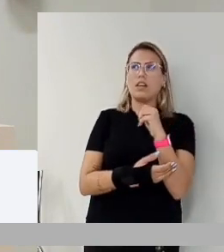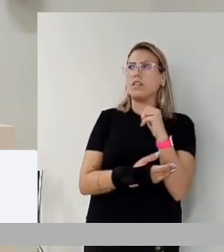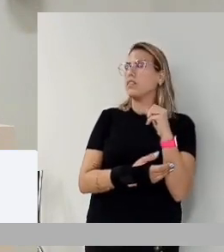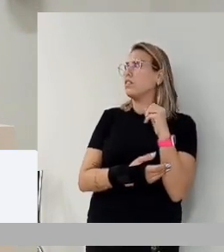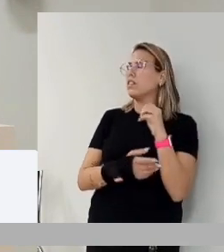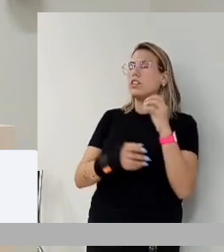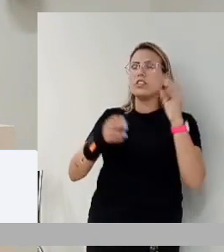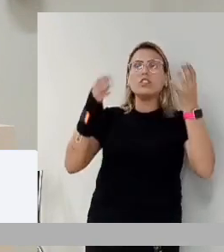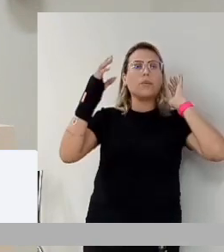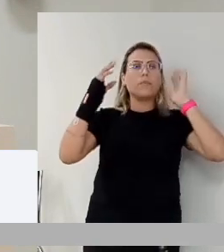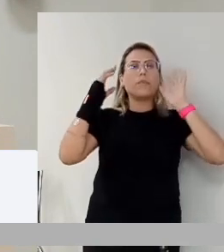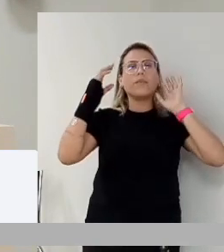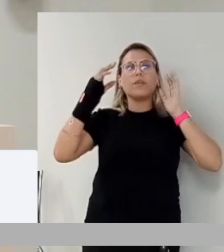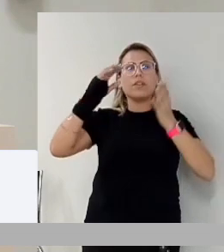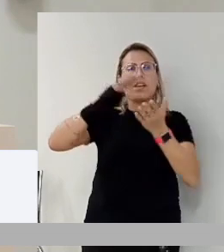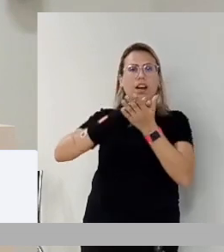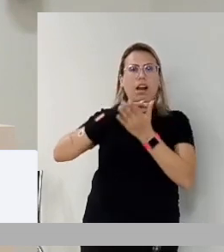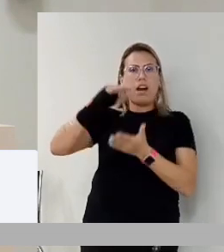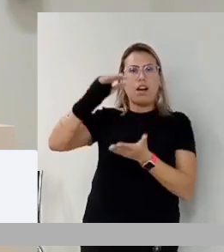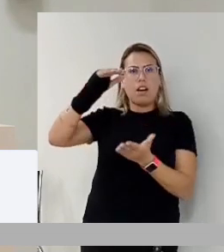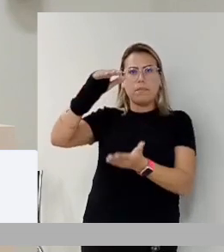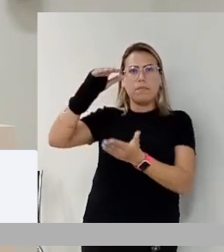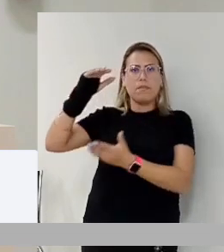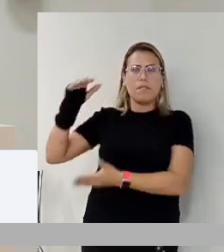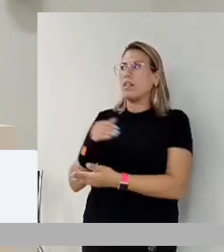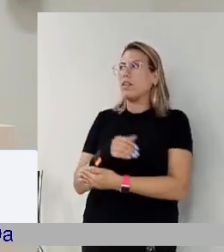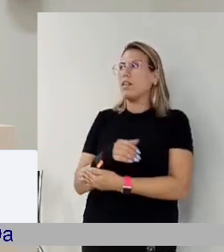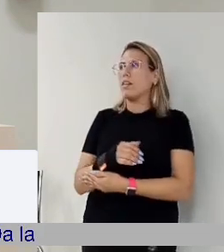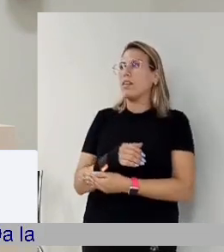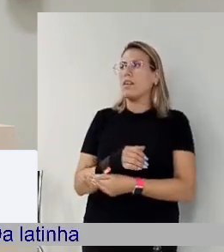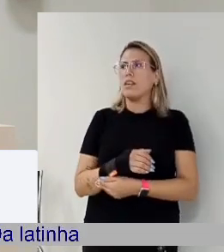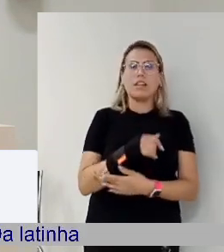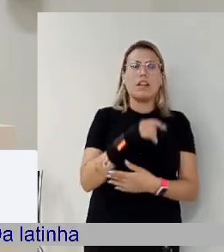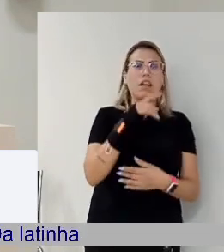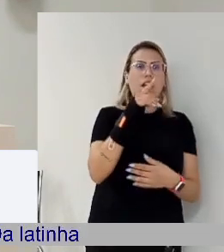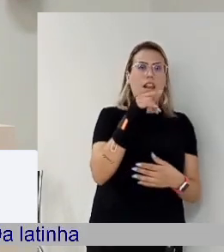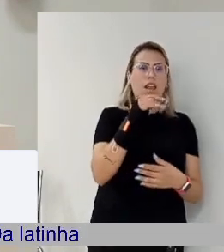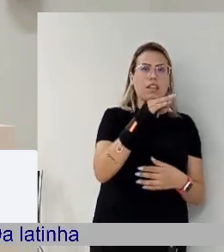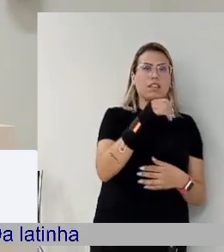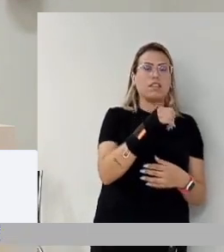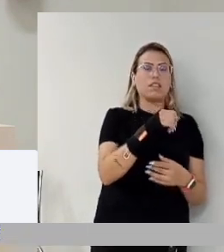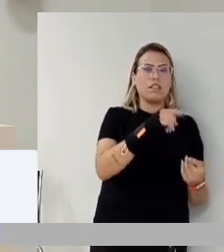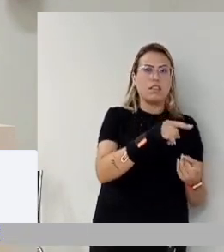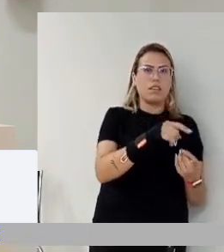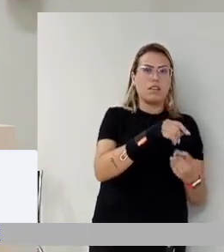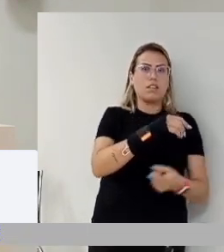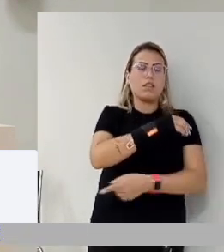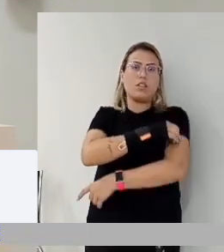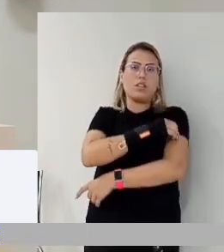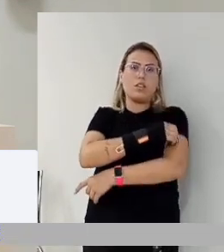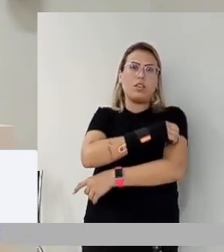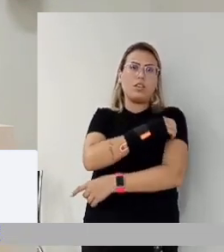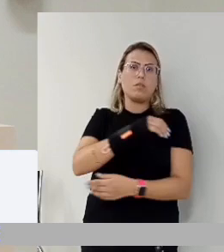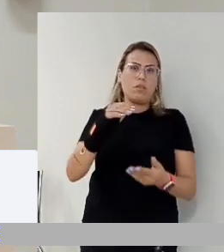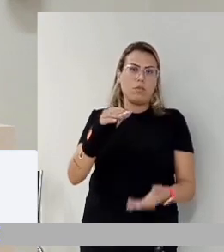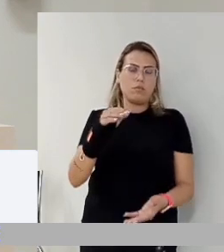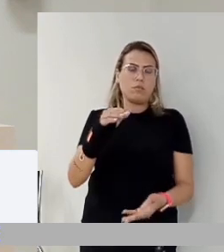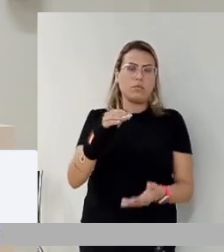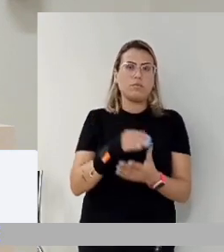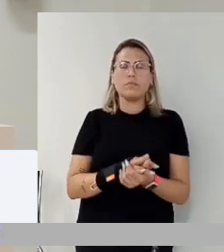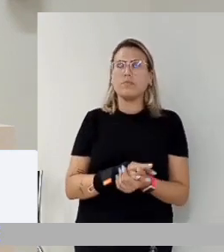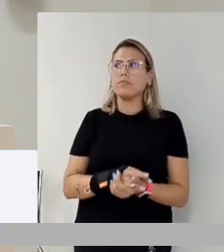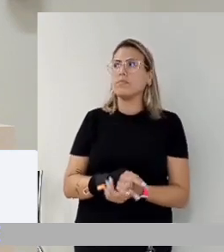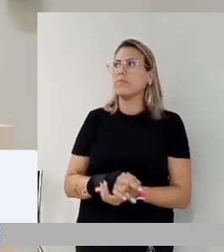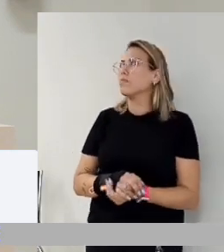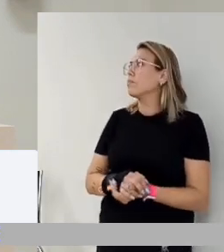de condicionador da latinha e do óleo